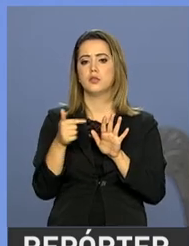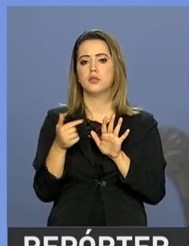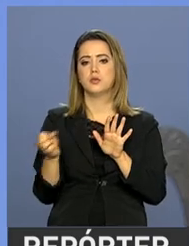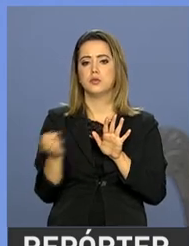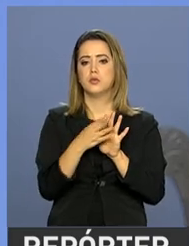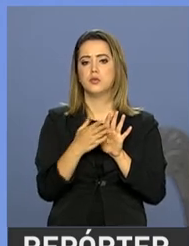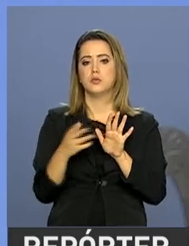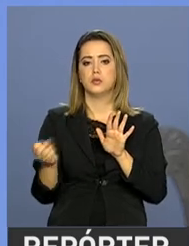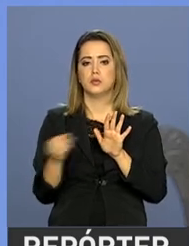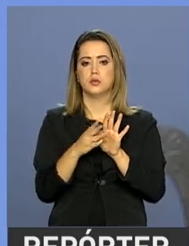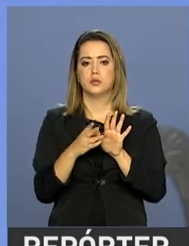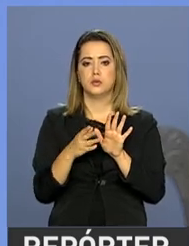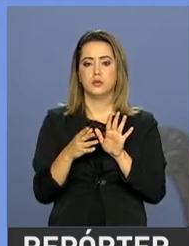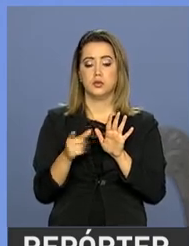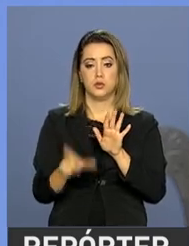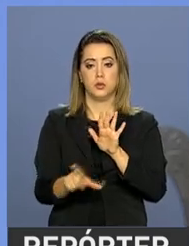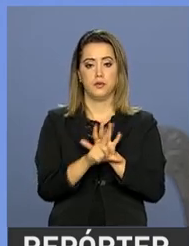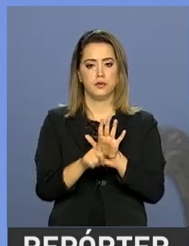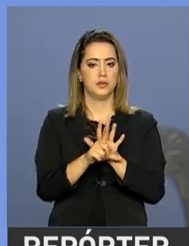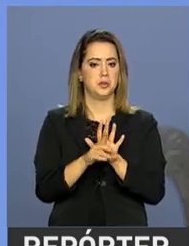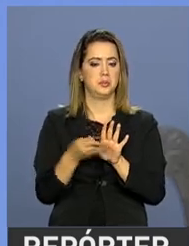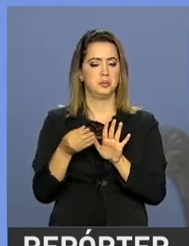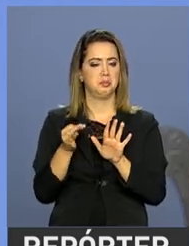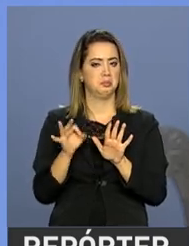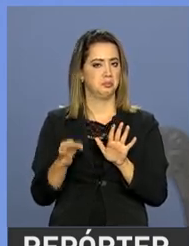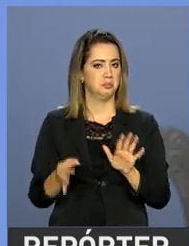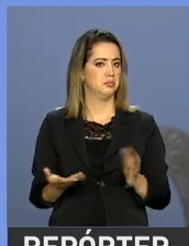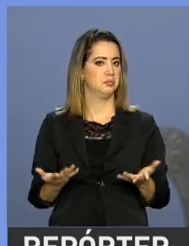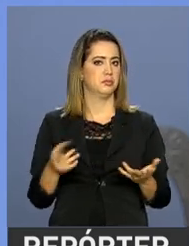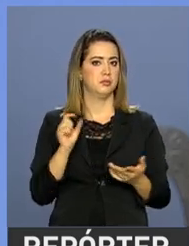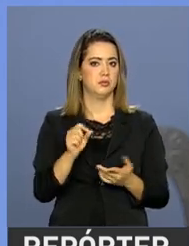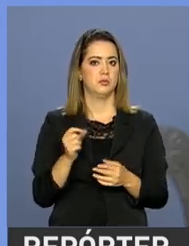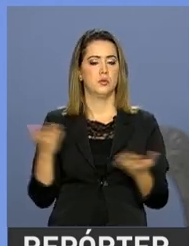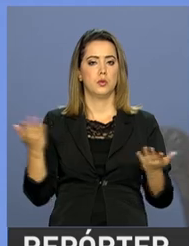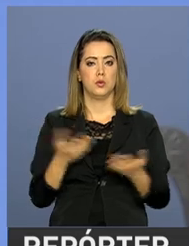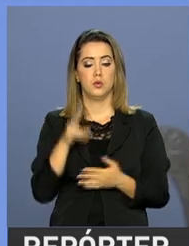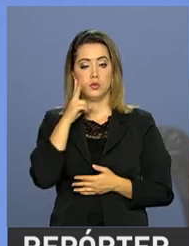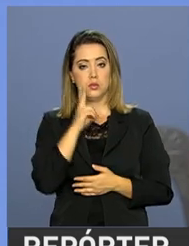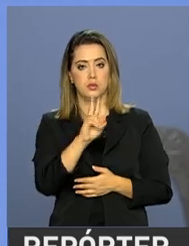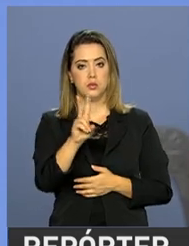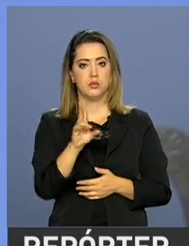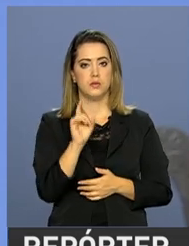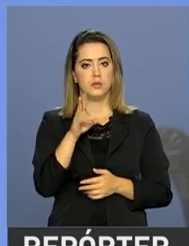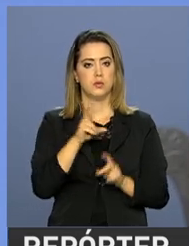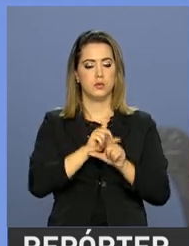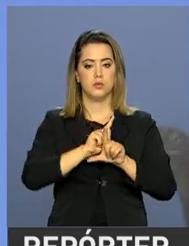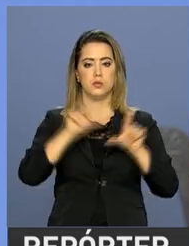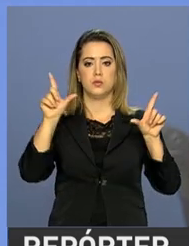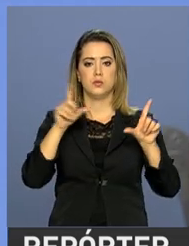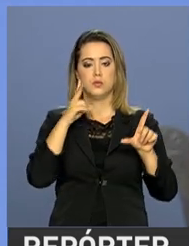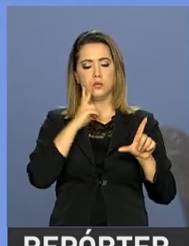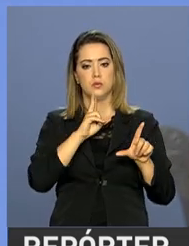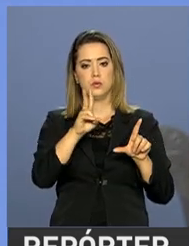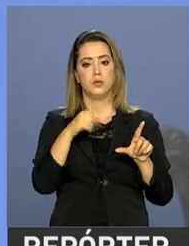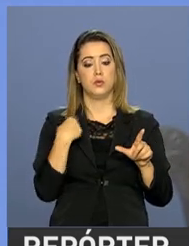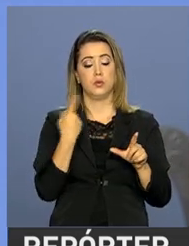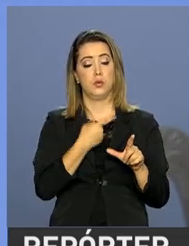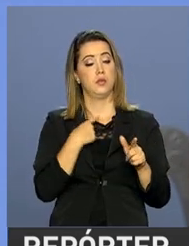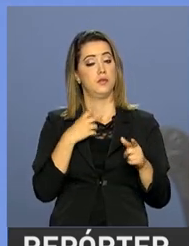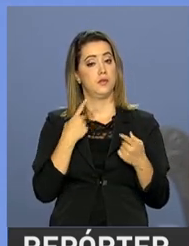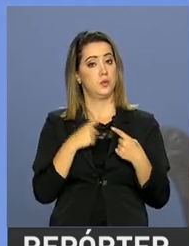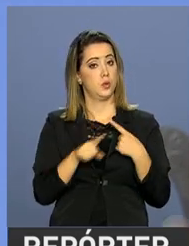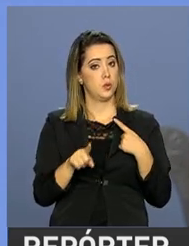uma nova novo exame da legislação ao exame factual é só o painel quem faz o quê nós vamos questionar